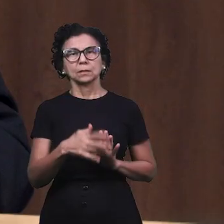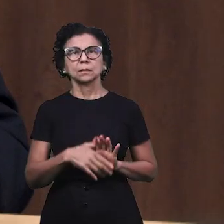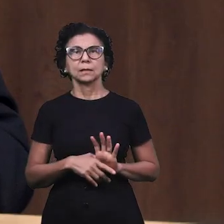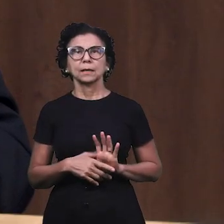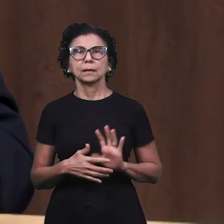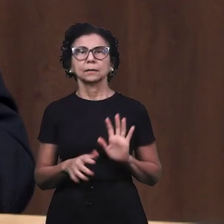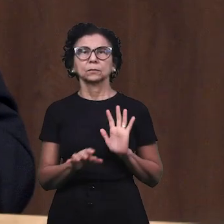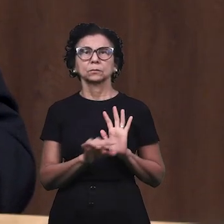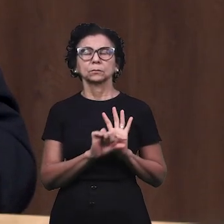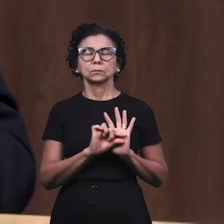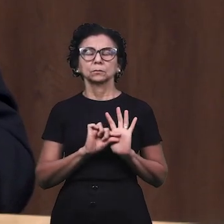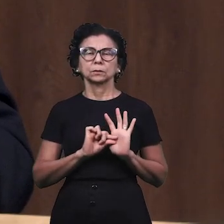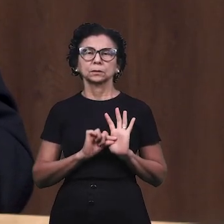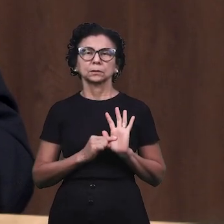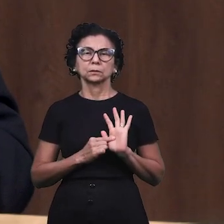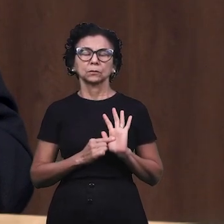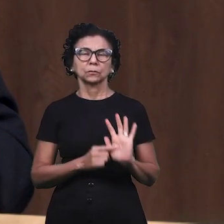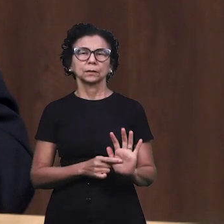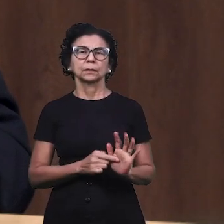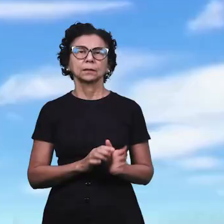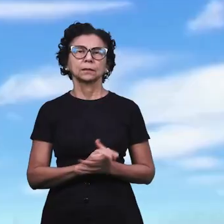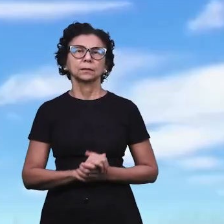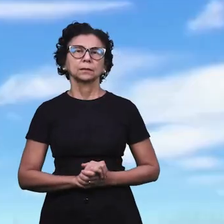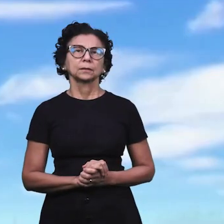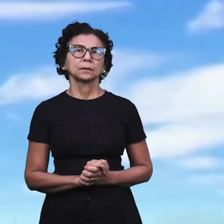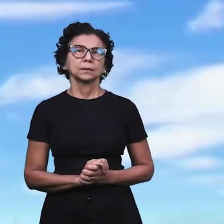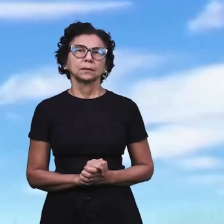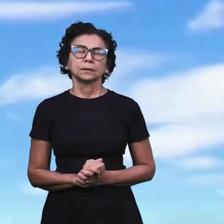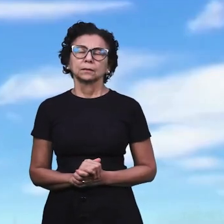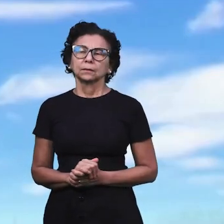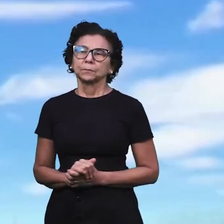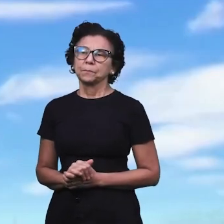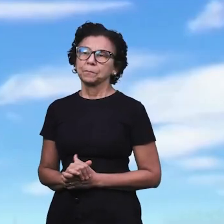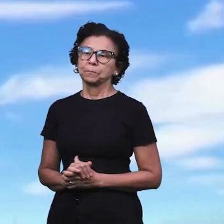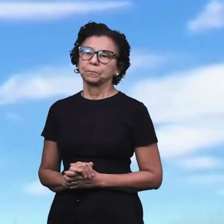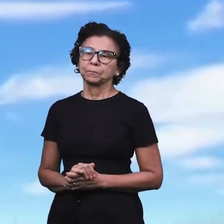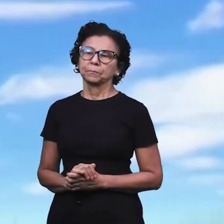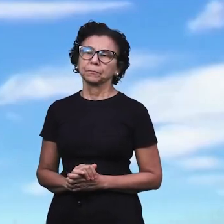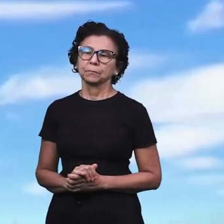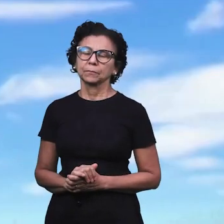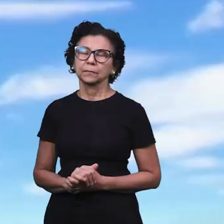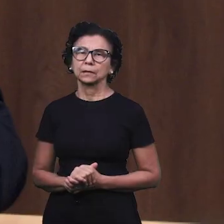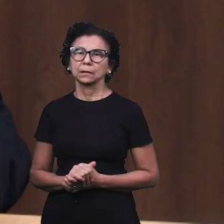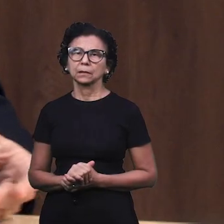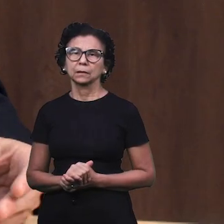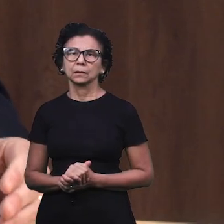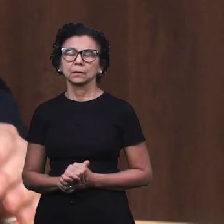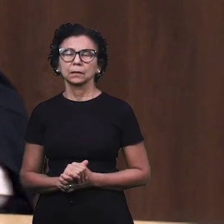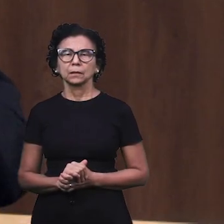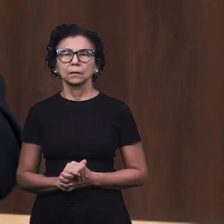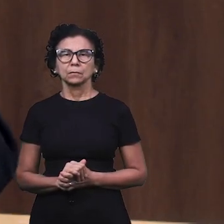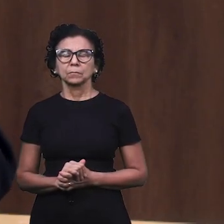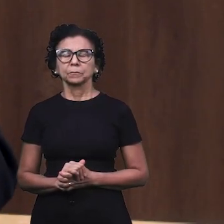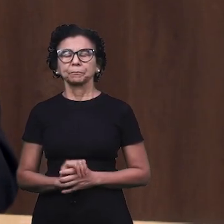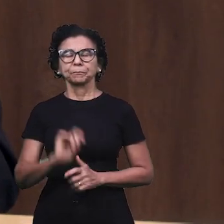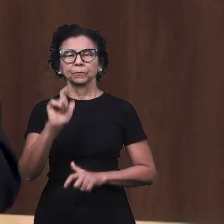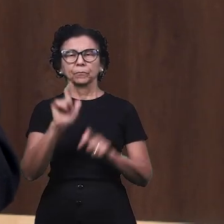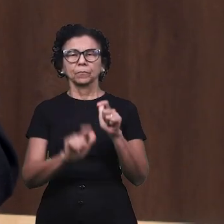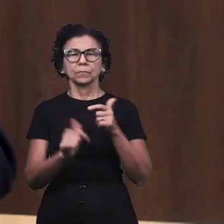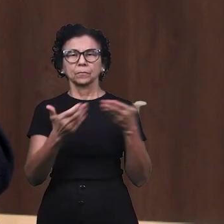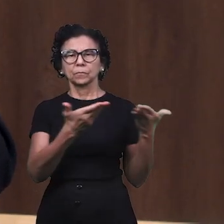que o servo foi anunciar aos convidados: vinde, tudo já está preparado. Então nós estamos vivendo este